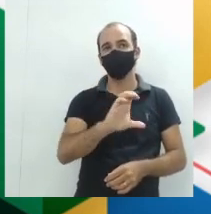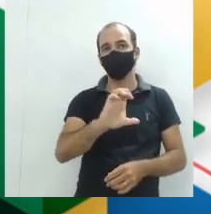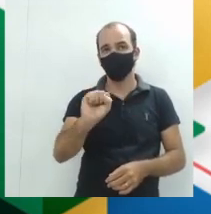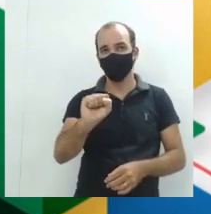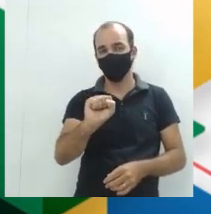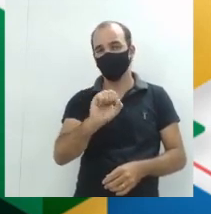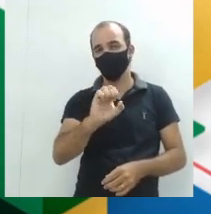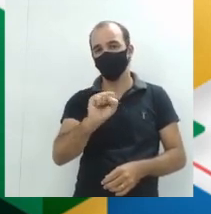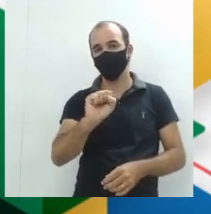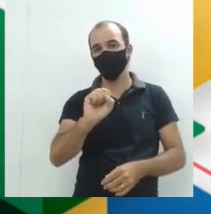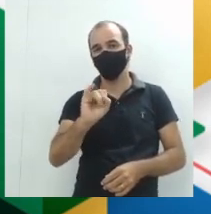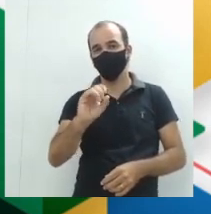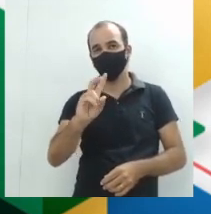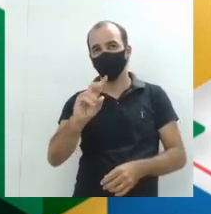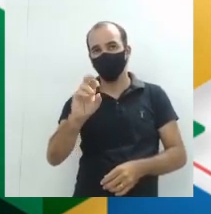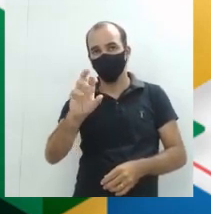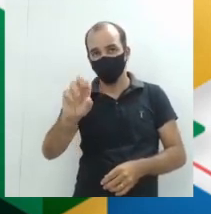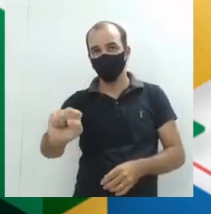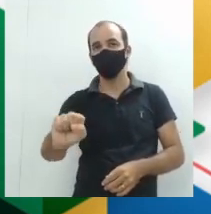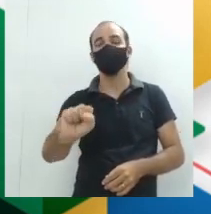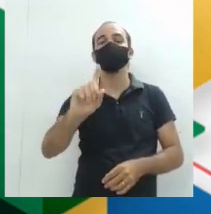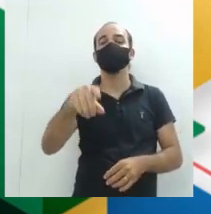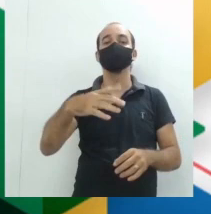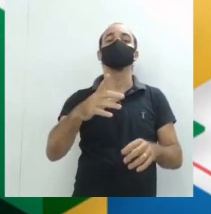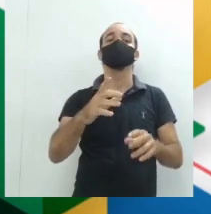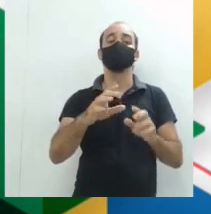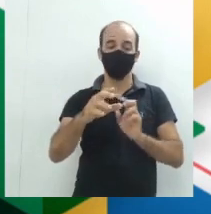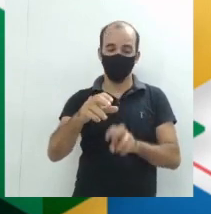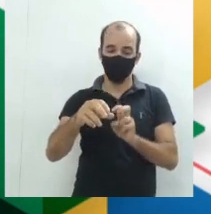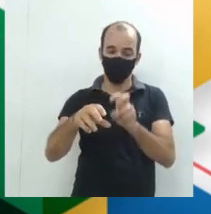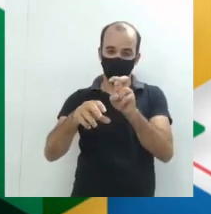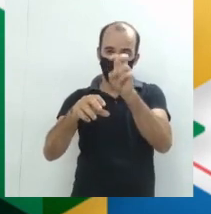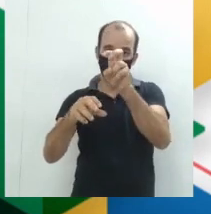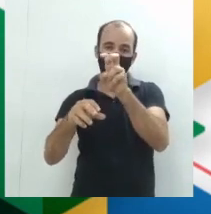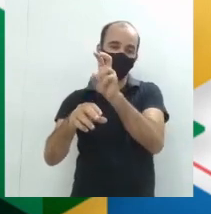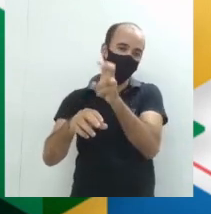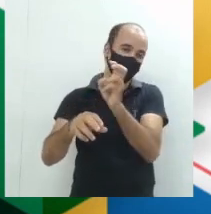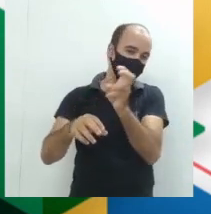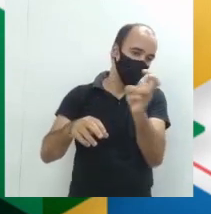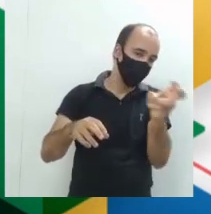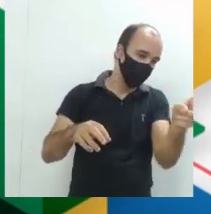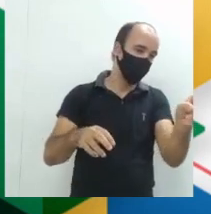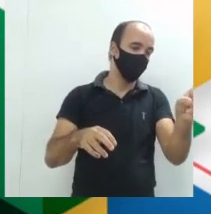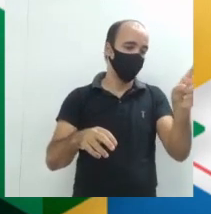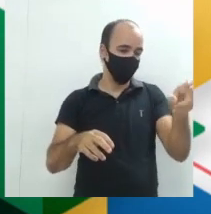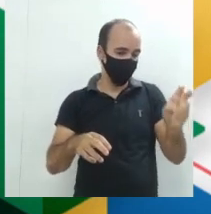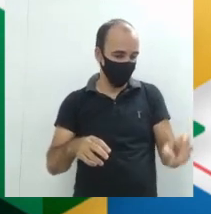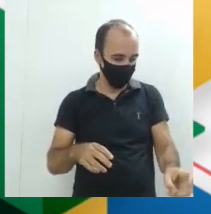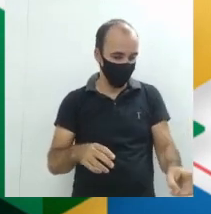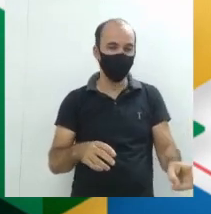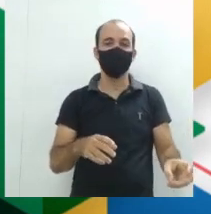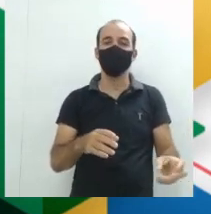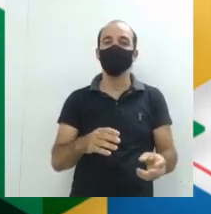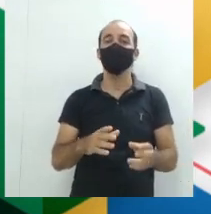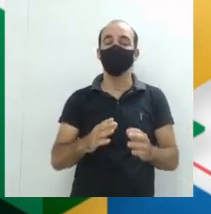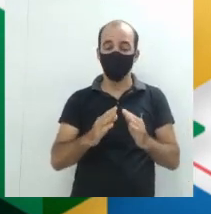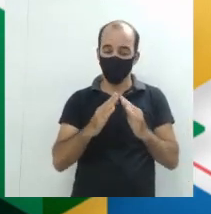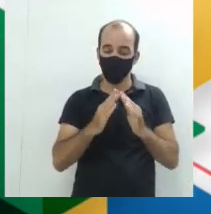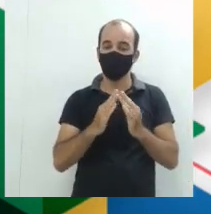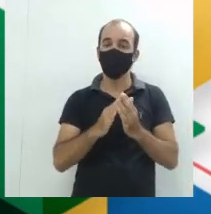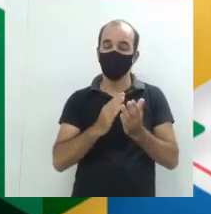o ponto que ele partiu de casa até o ponto que chega da escola. Vamos recapitular